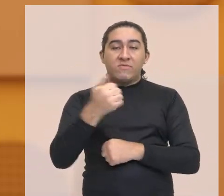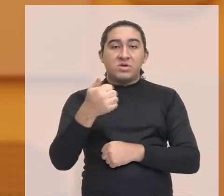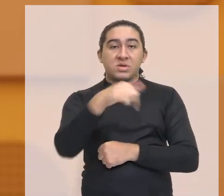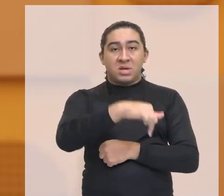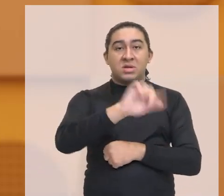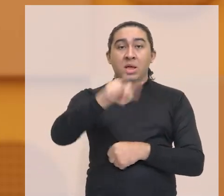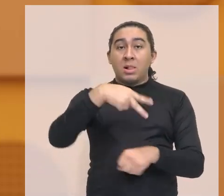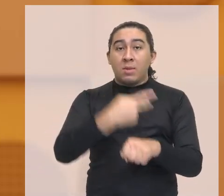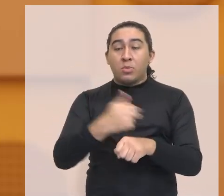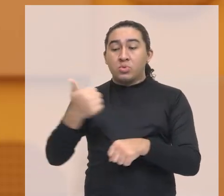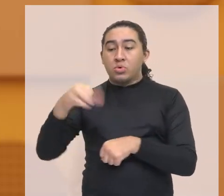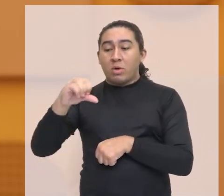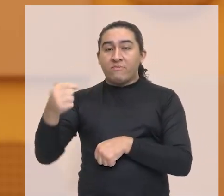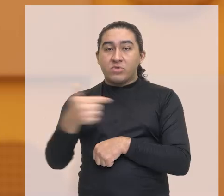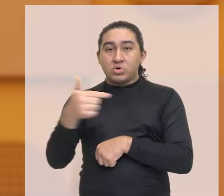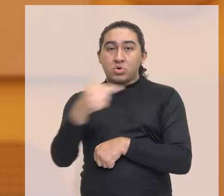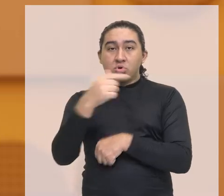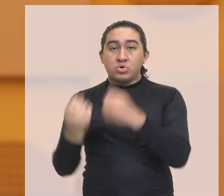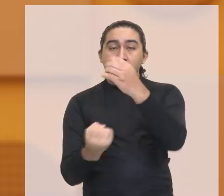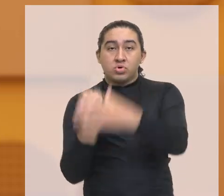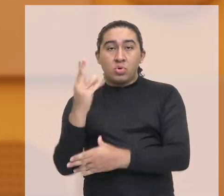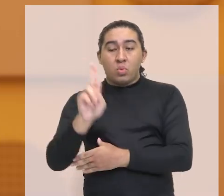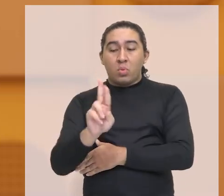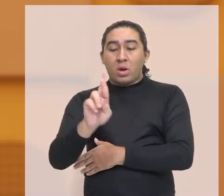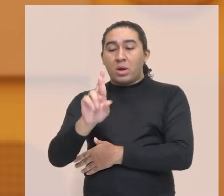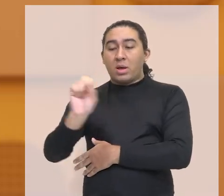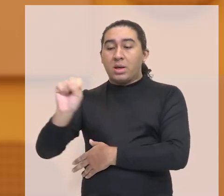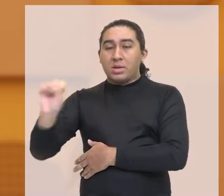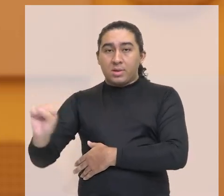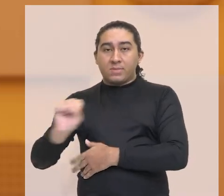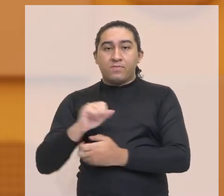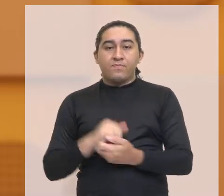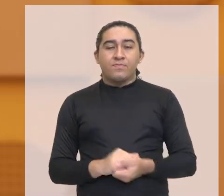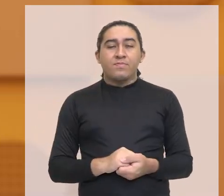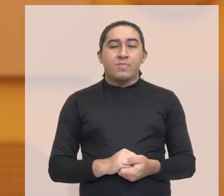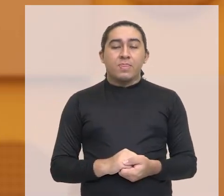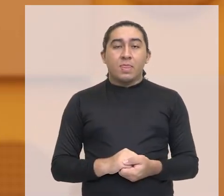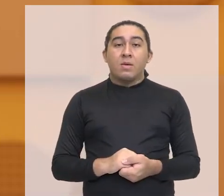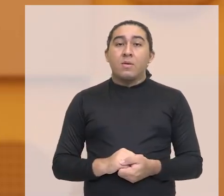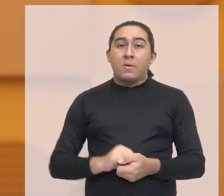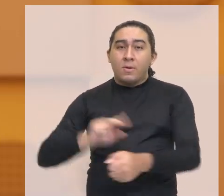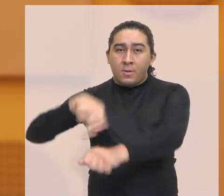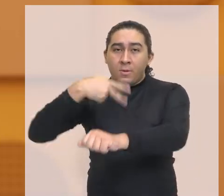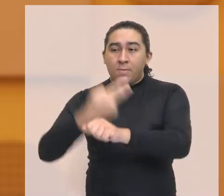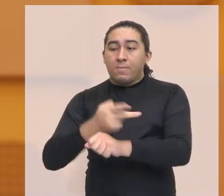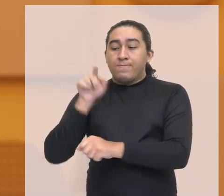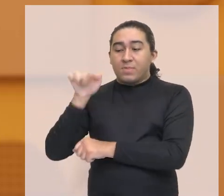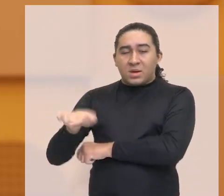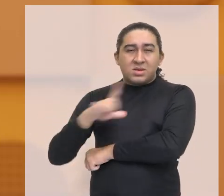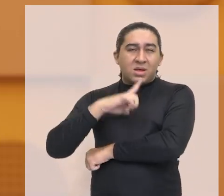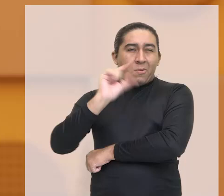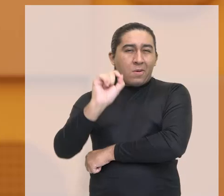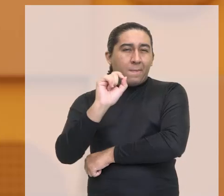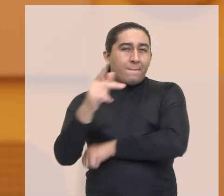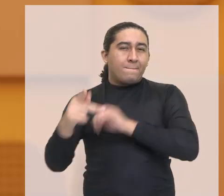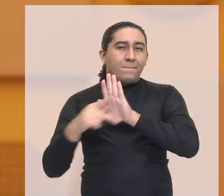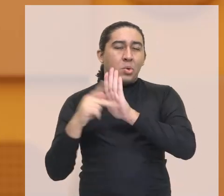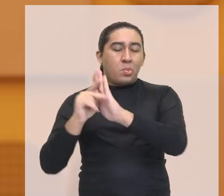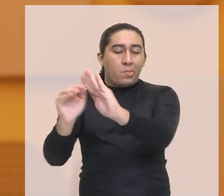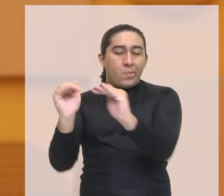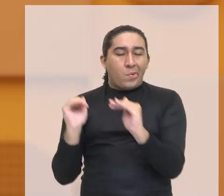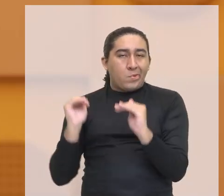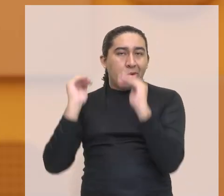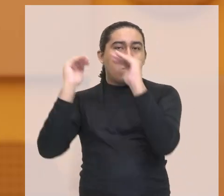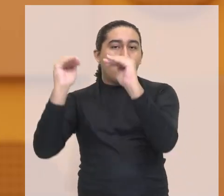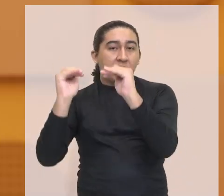é formada a União Soviética. Gente, durante muito tempo a União Soviética foi a grande poderosa ali